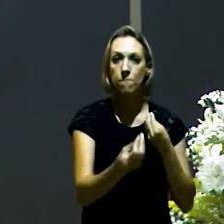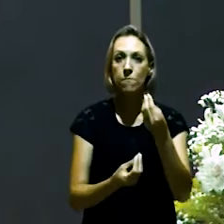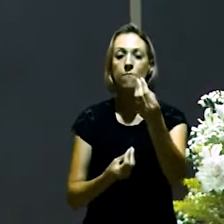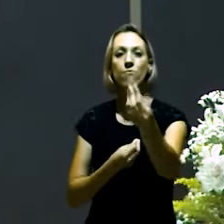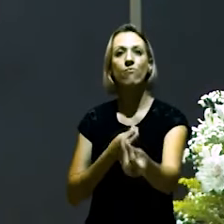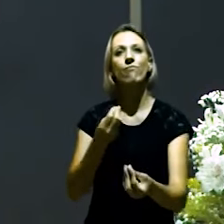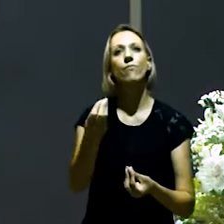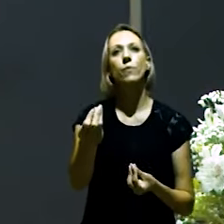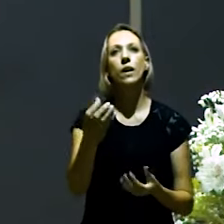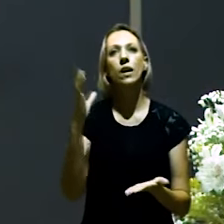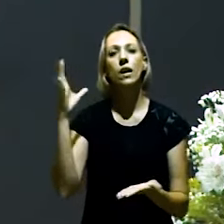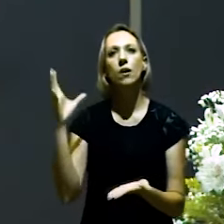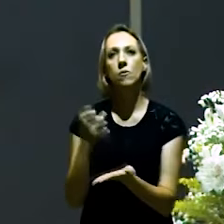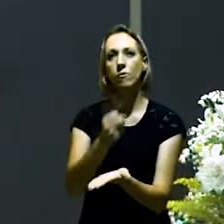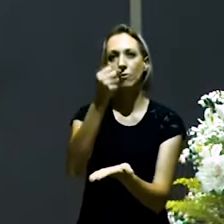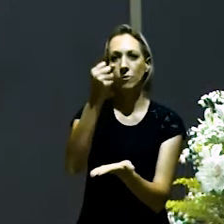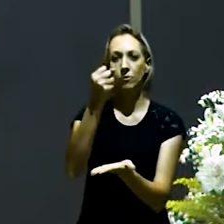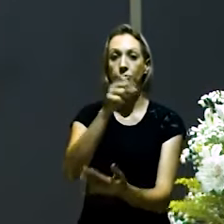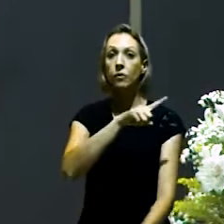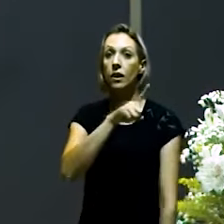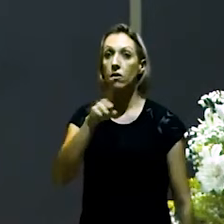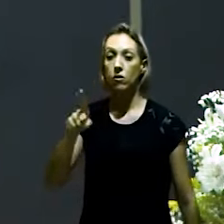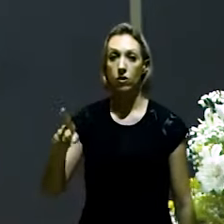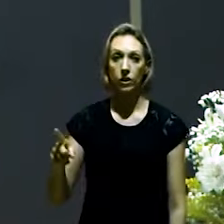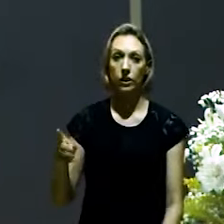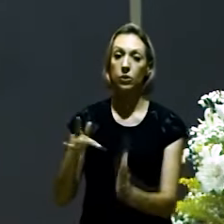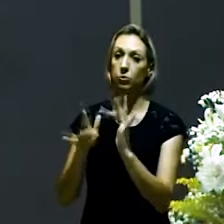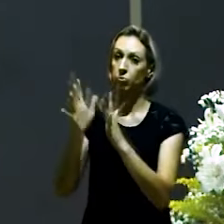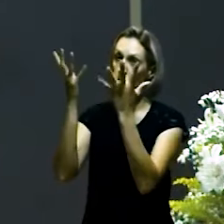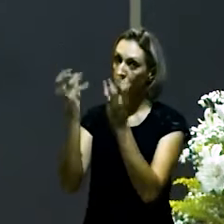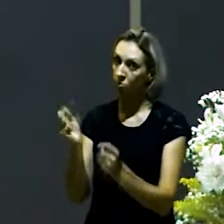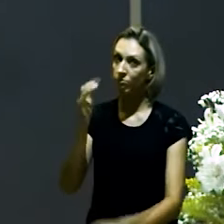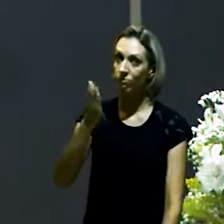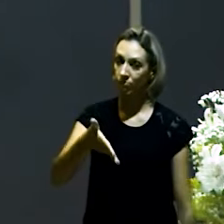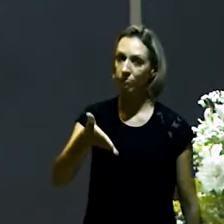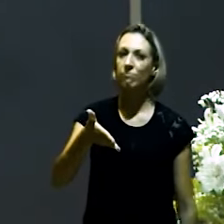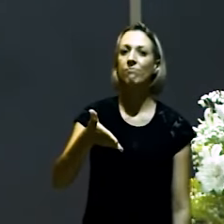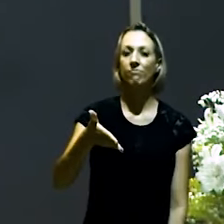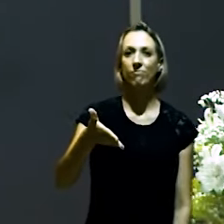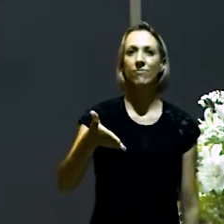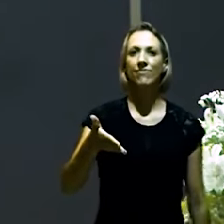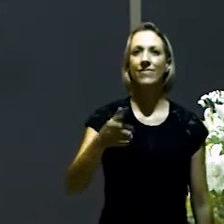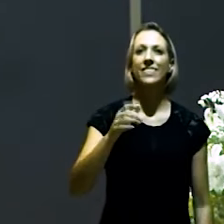noite. O primeiro é para você que já recebeu essa vida. Ele te deu vida. Ele te deu